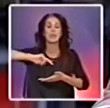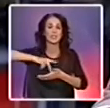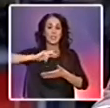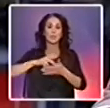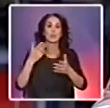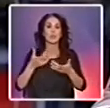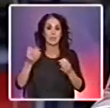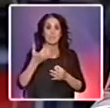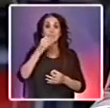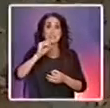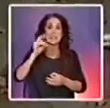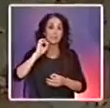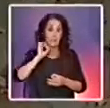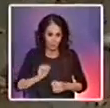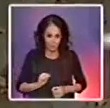valores.